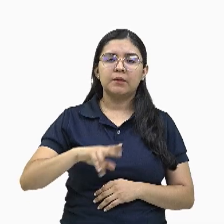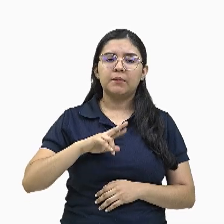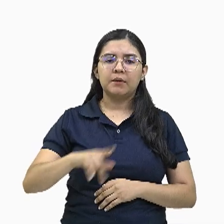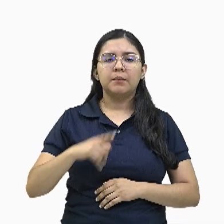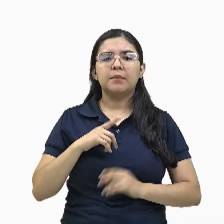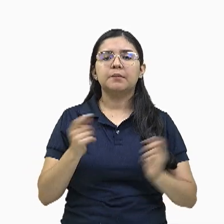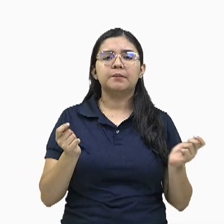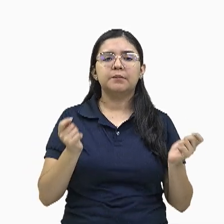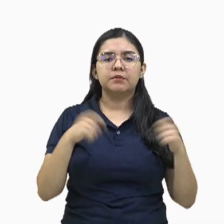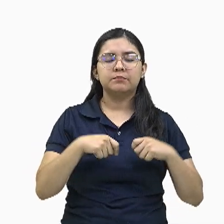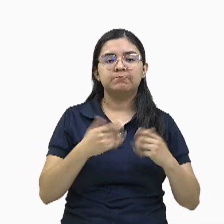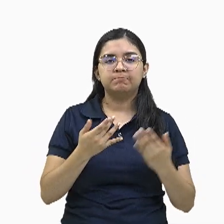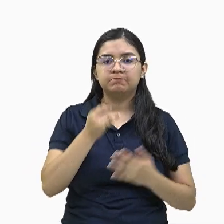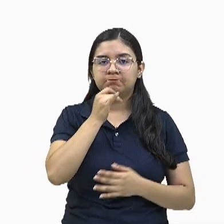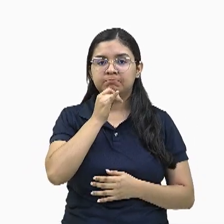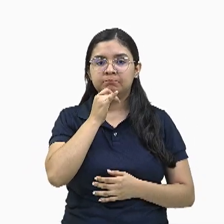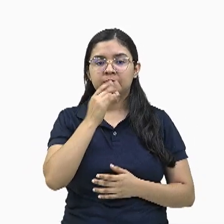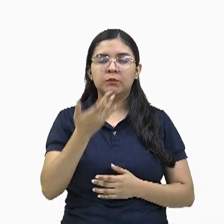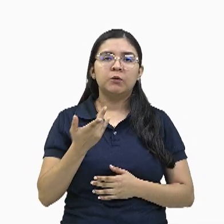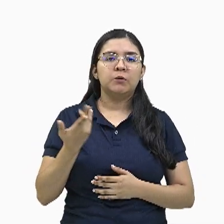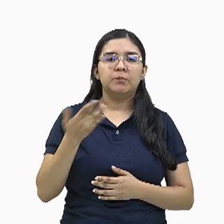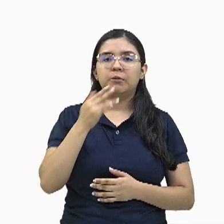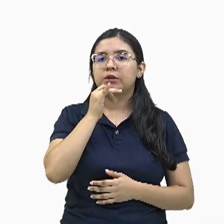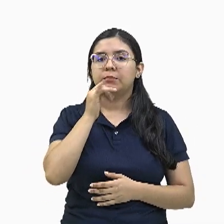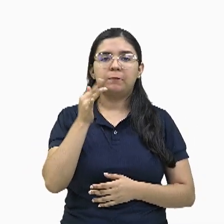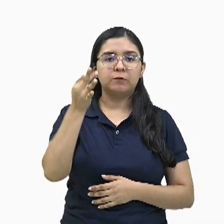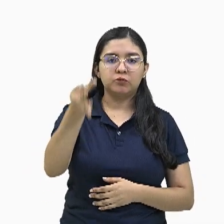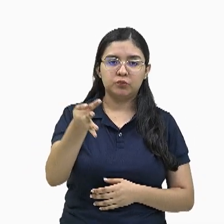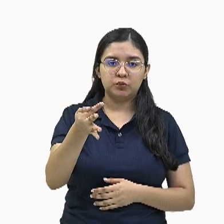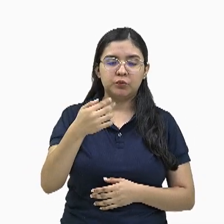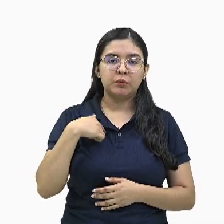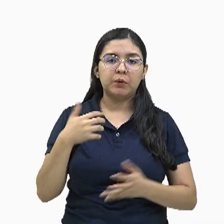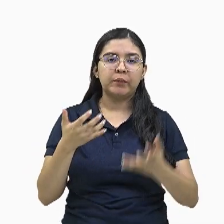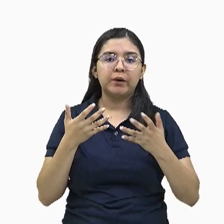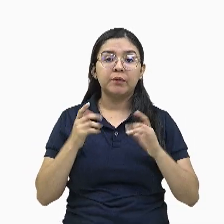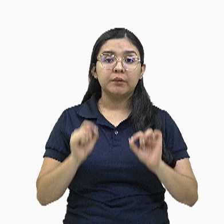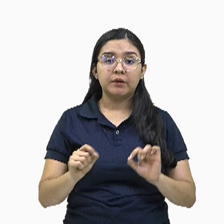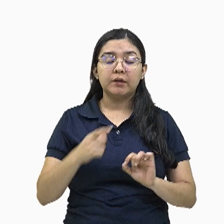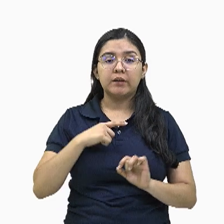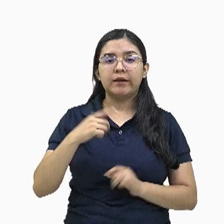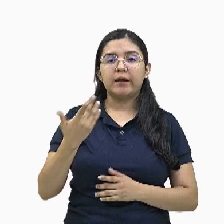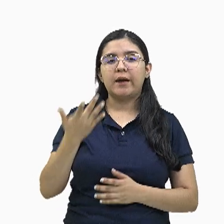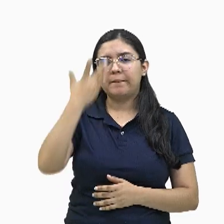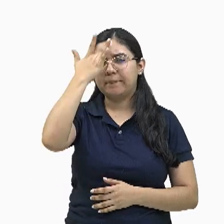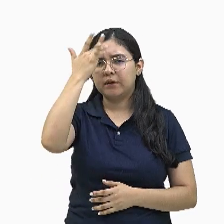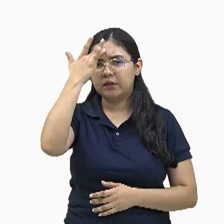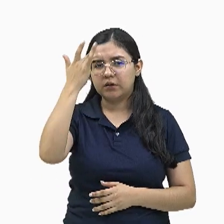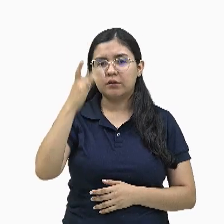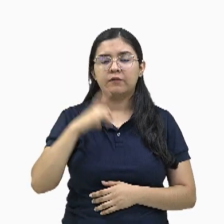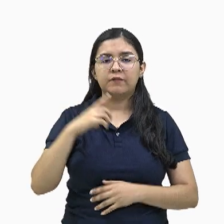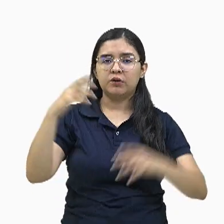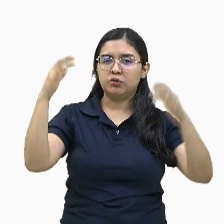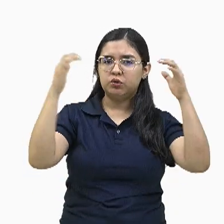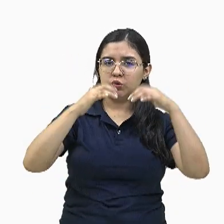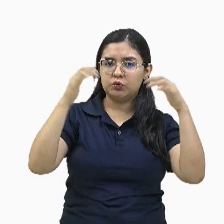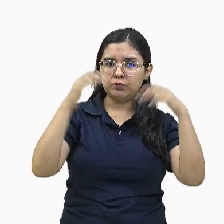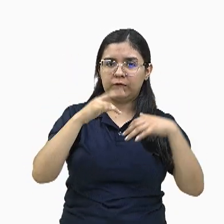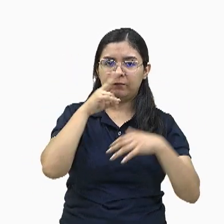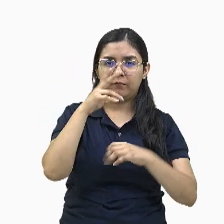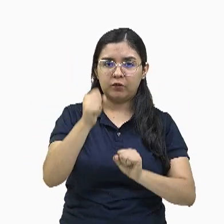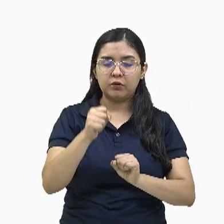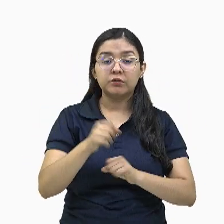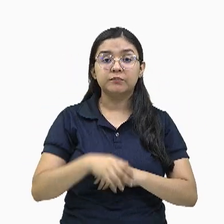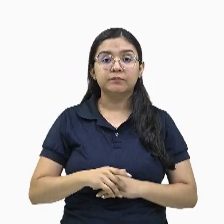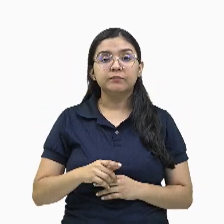possibilidade usando o futuro, por exemplo. Quero dizer que amanhã, né, vai chover muito,